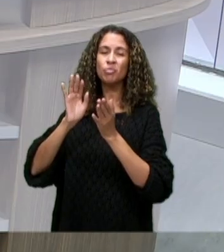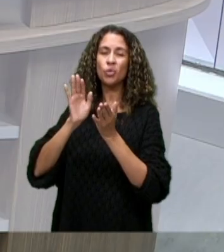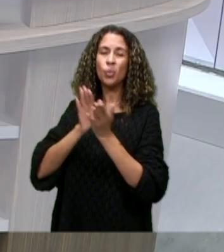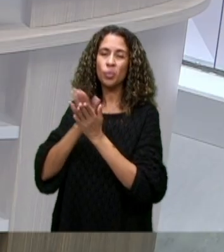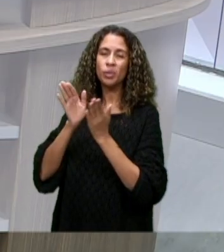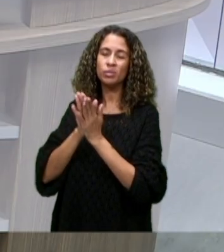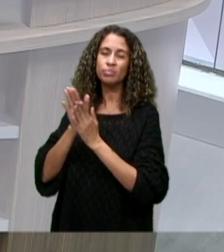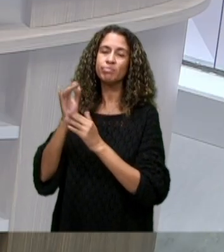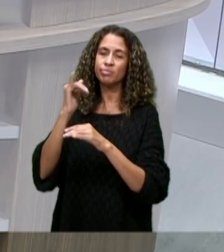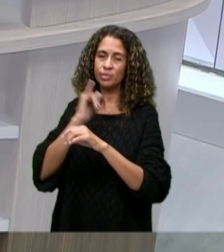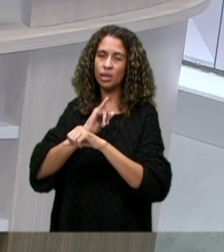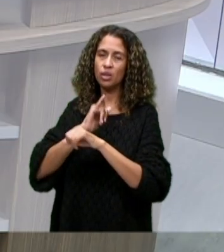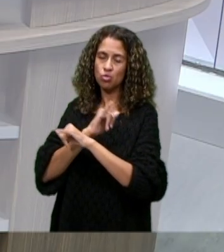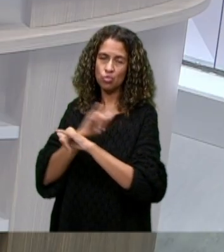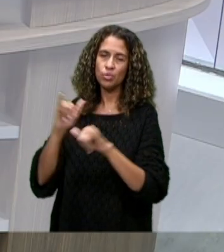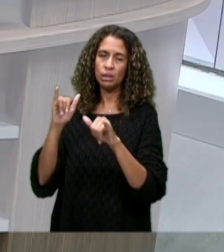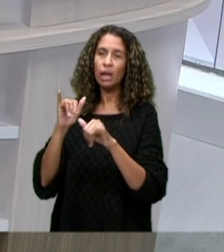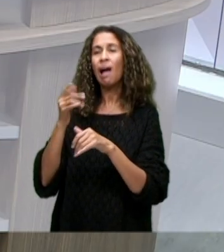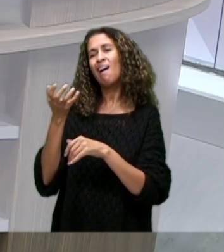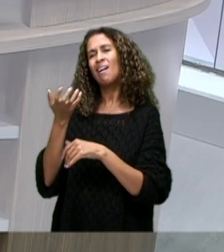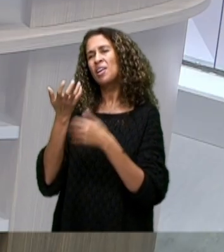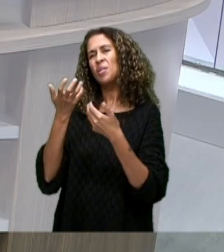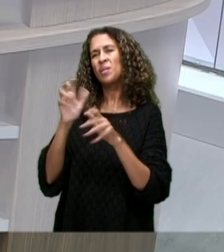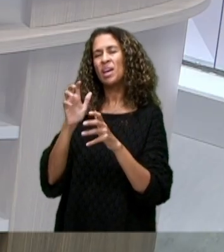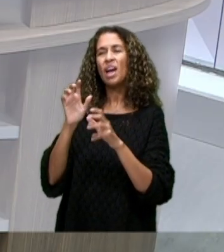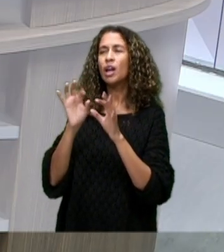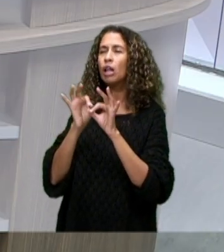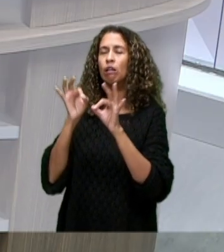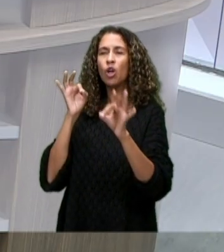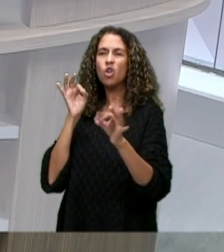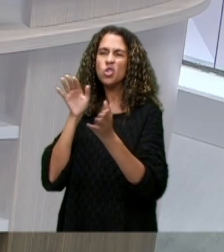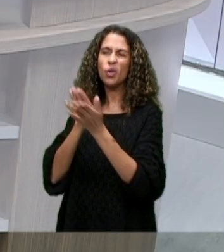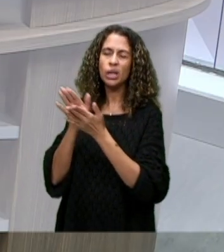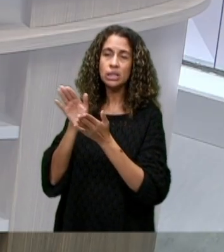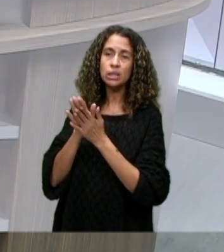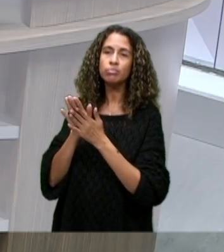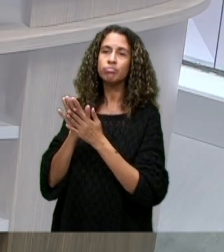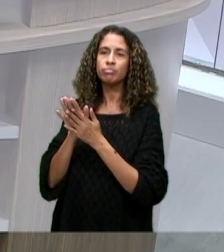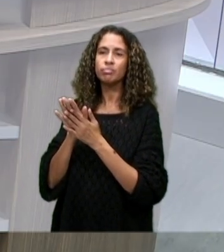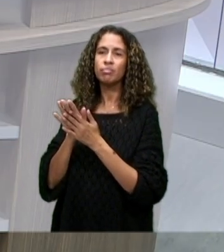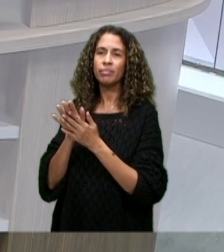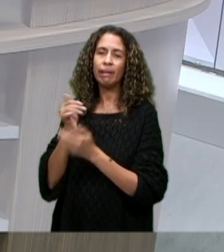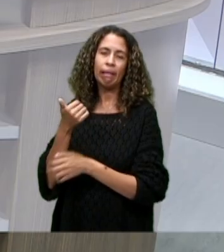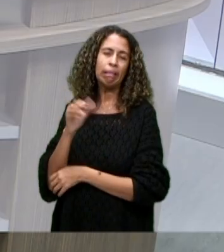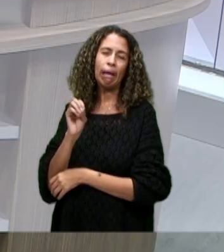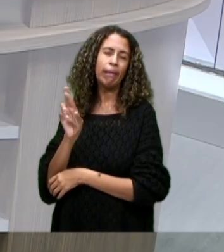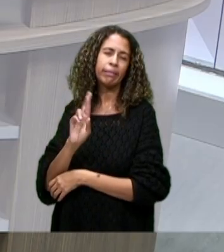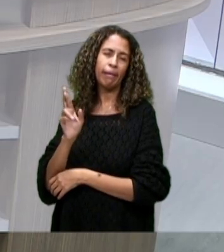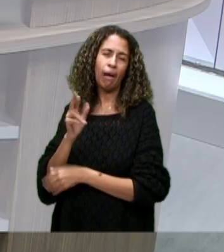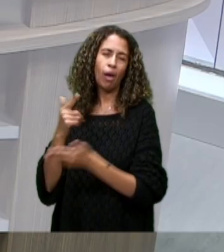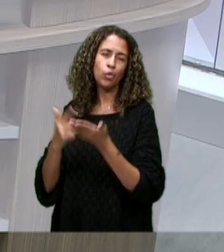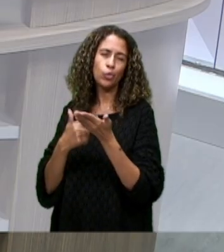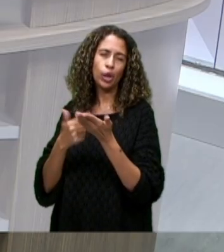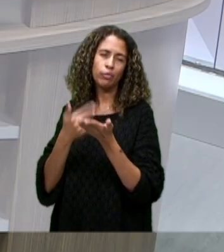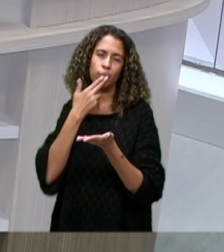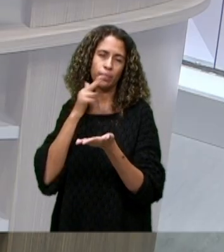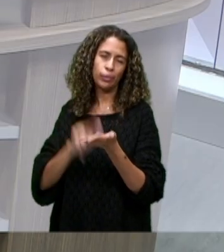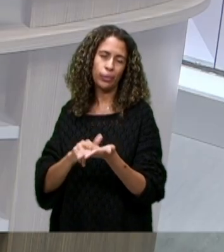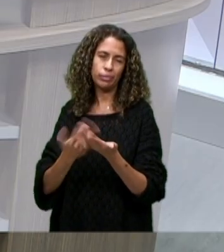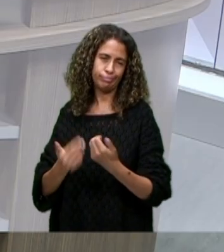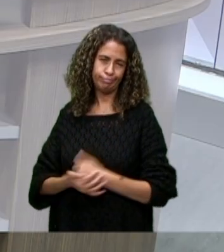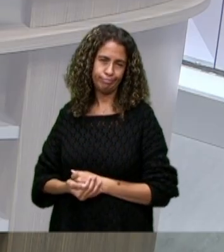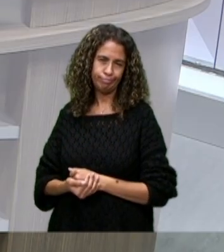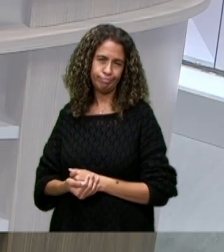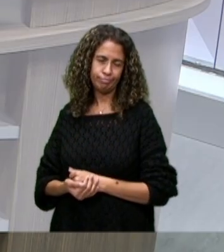Porque eu quero lançar em e-book para quem não... tem gente que, mas eu moro muito longe, tu vai gastar. E nem gasta hoje, é R$10 para te mandar um livro pelo correio. Tu paga